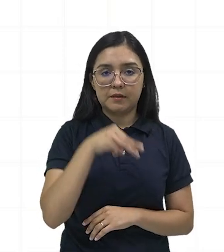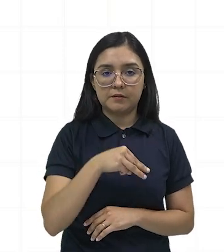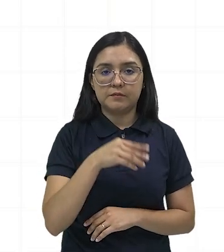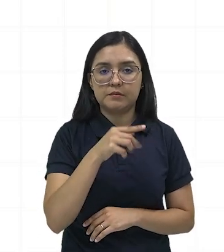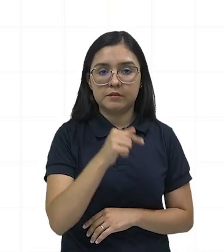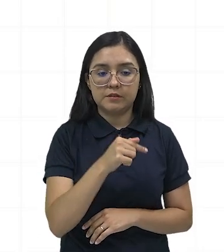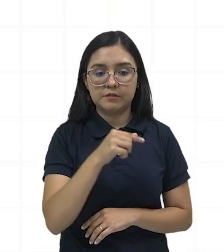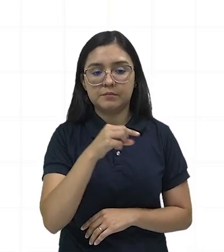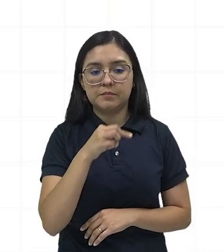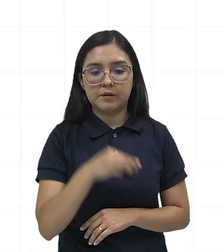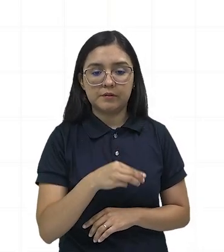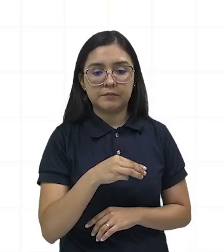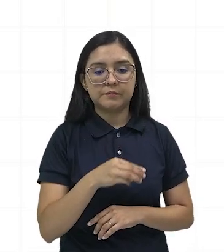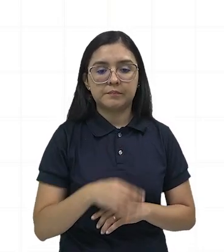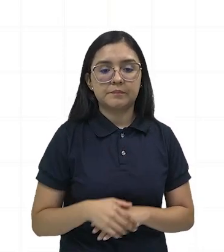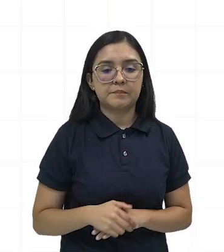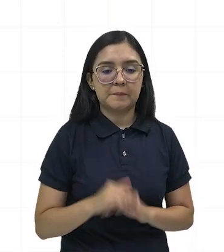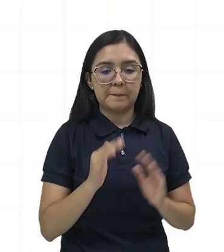metros, né?